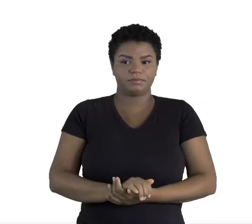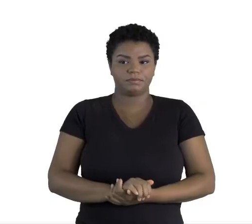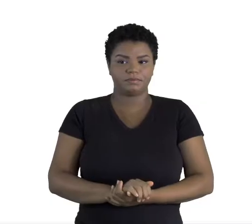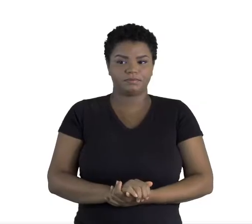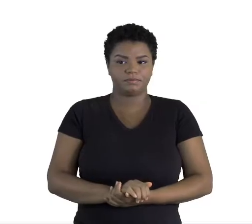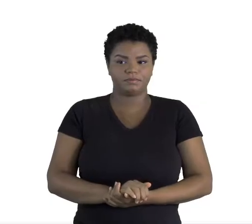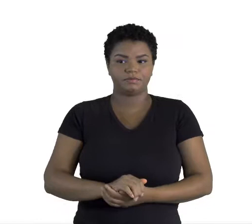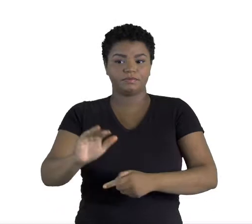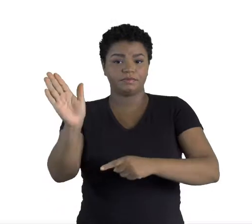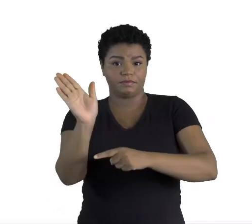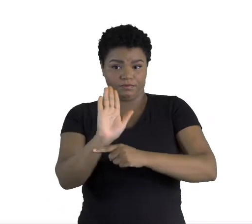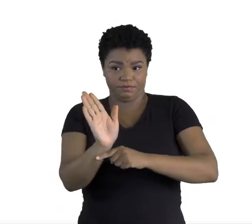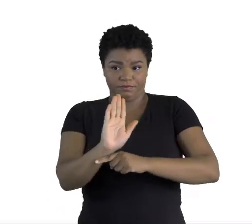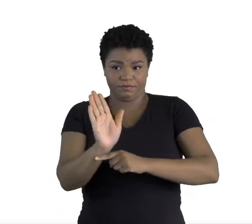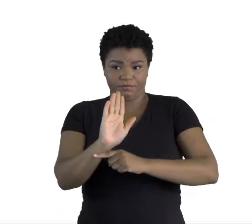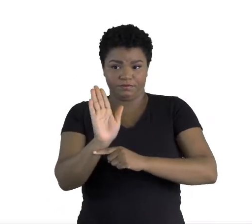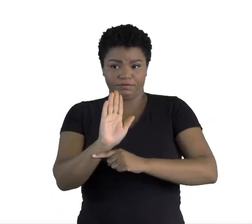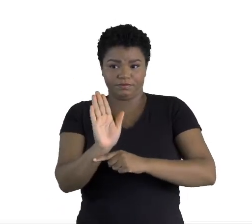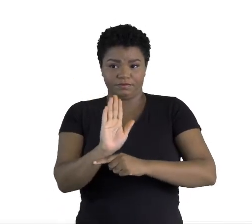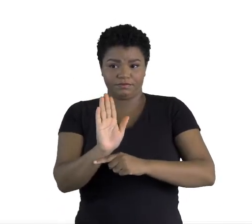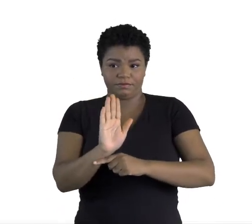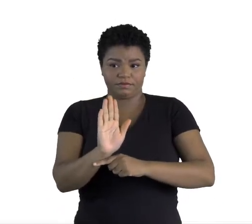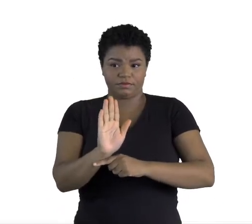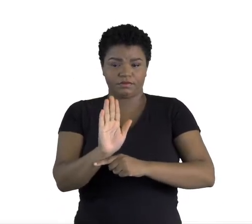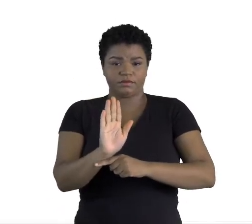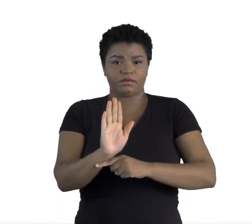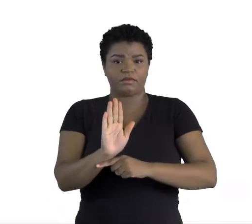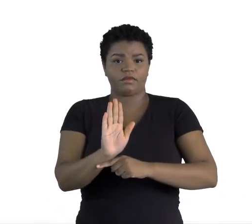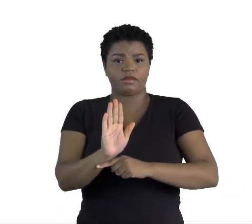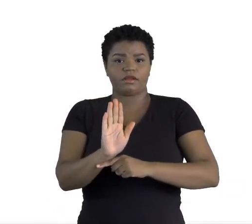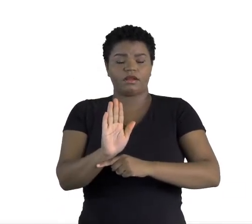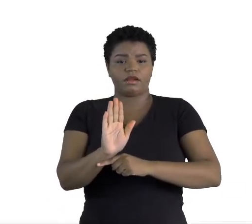esse filme que foi lançado em